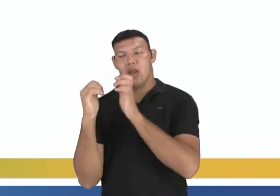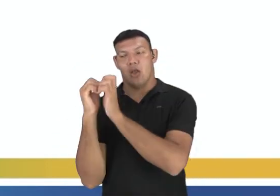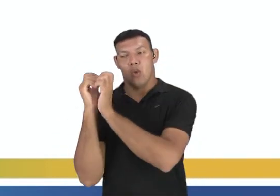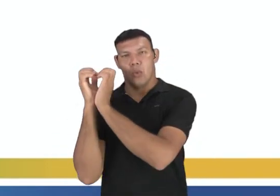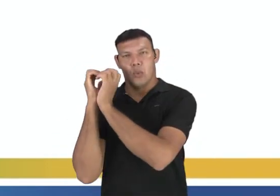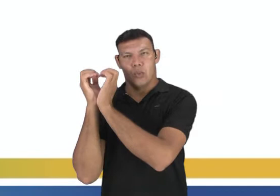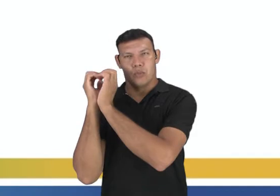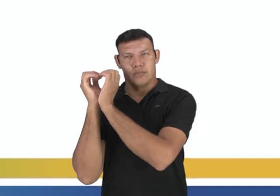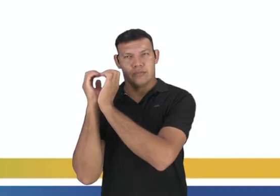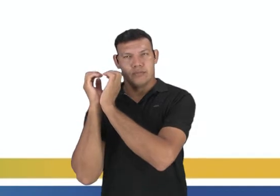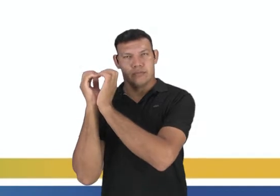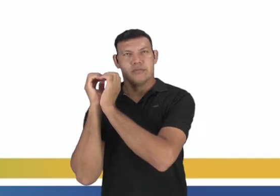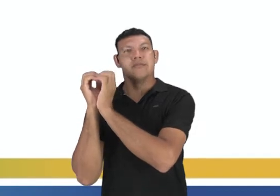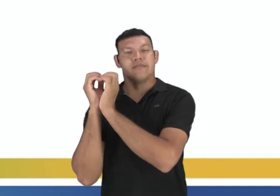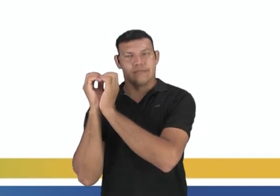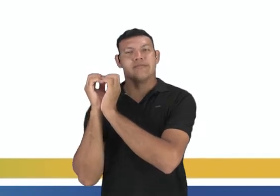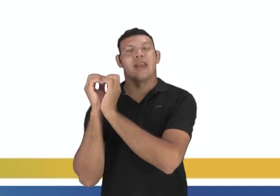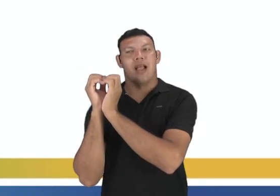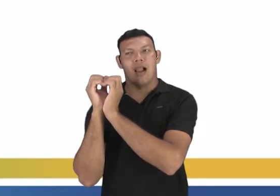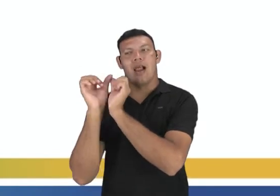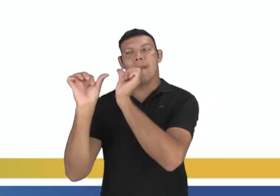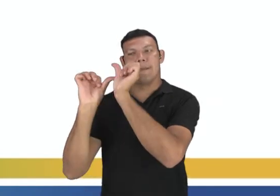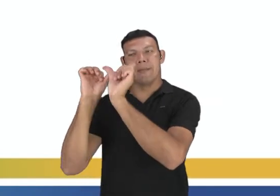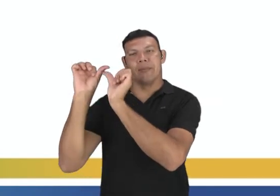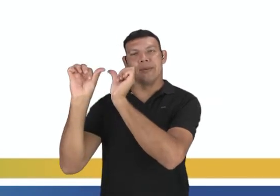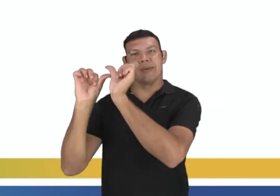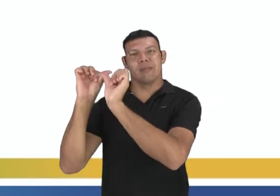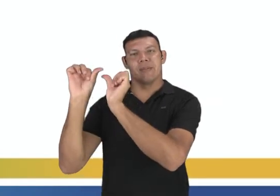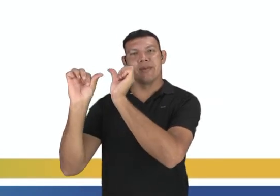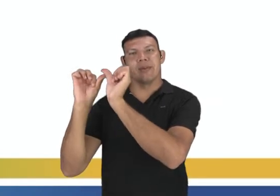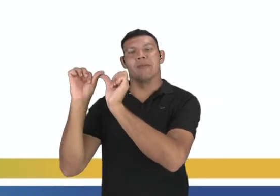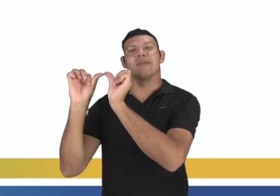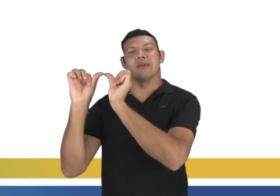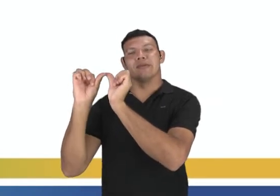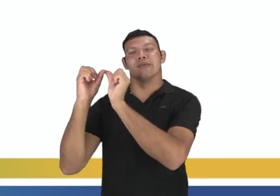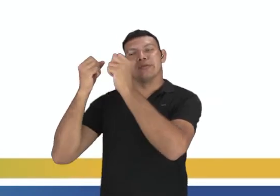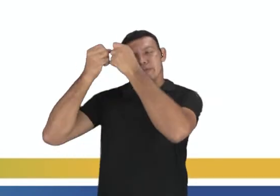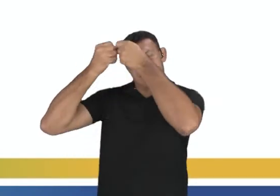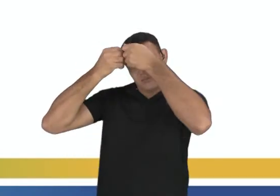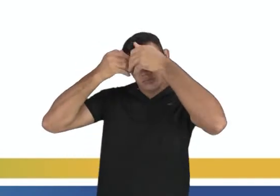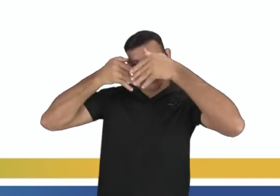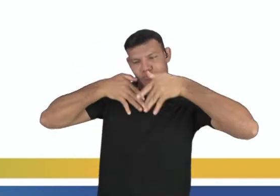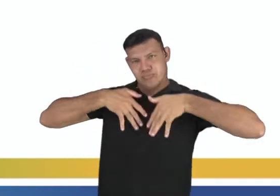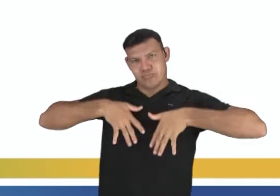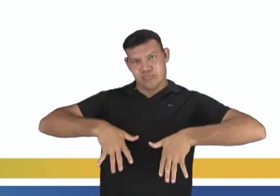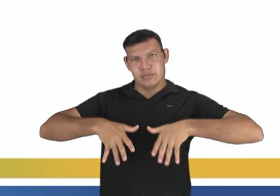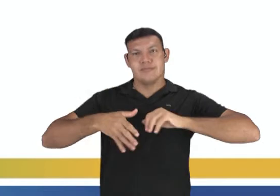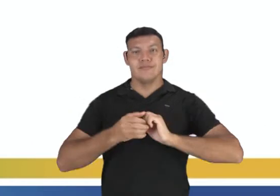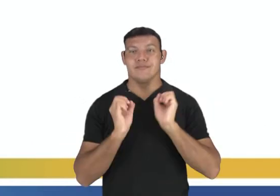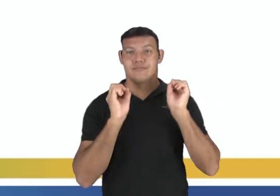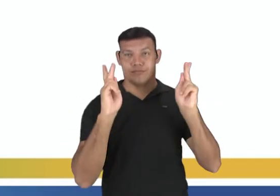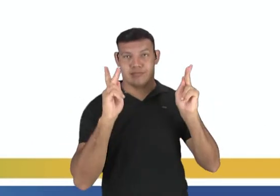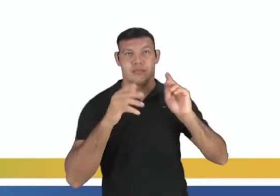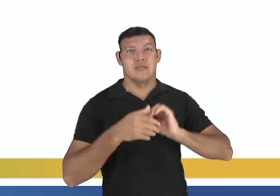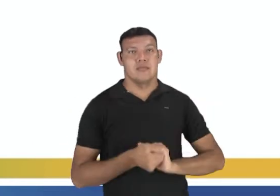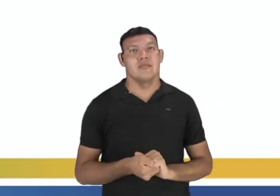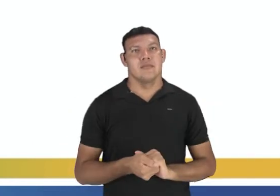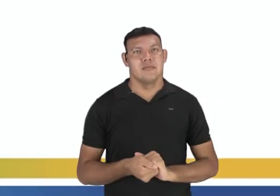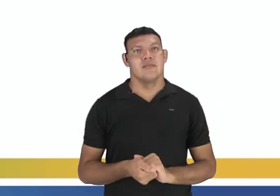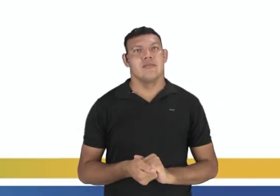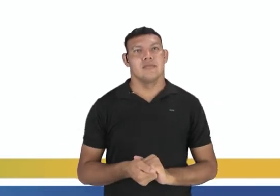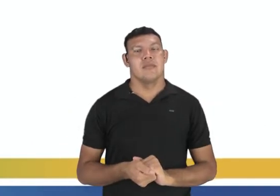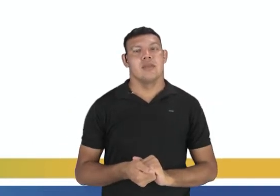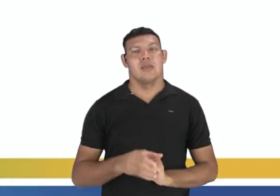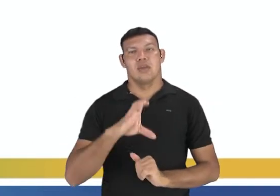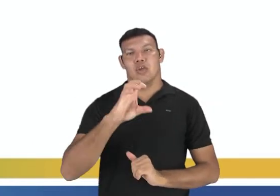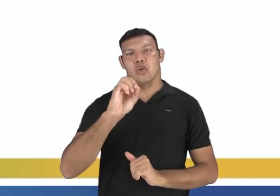5, o córtex auditivo processa a informação sonora e devolve para o nosso corpo, ok? Então, é lá no